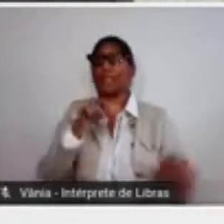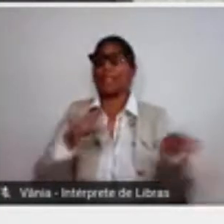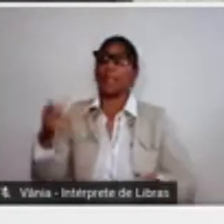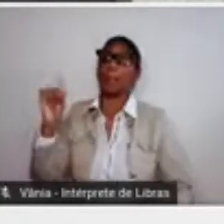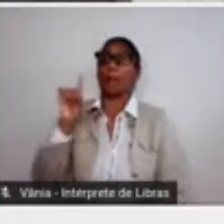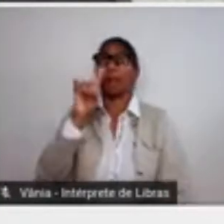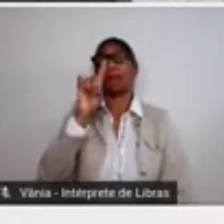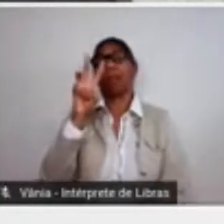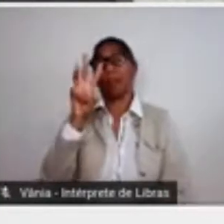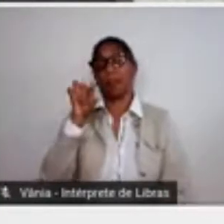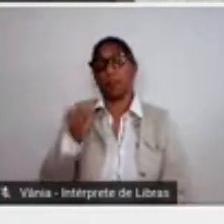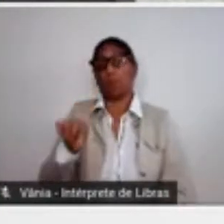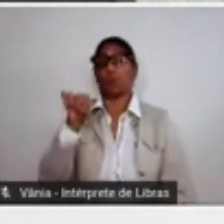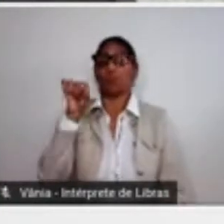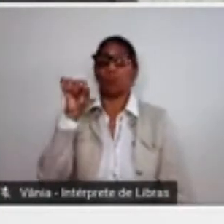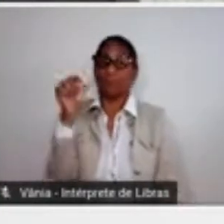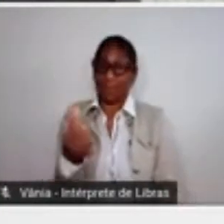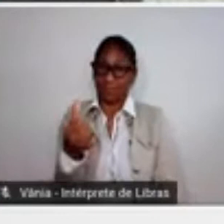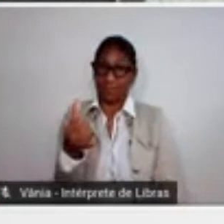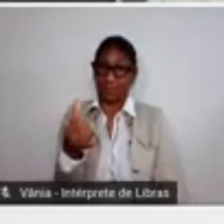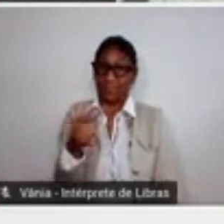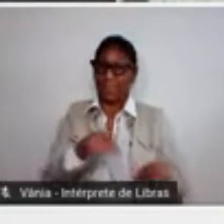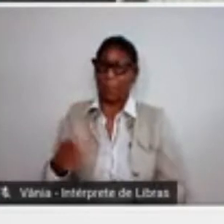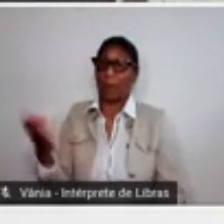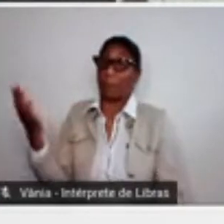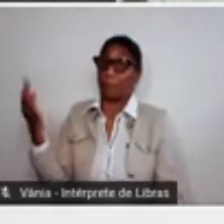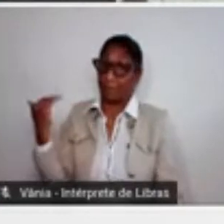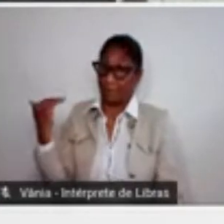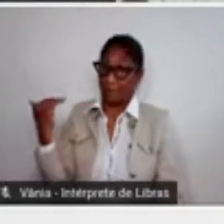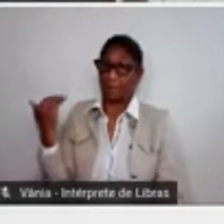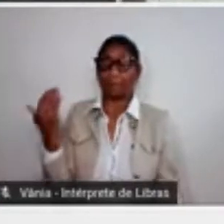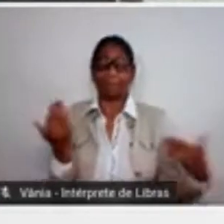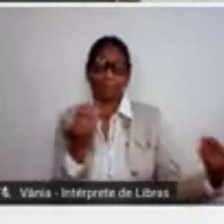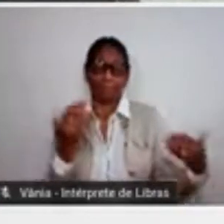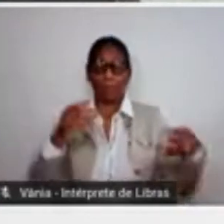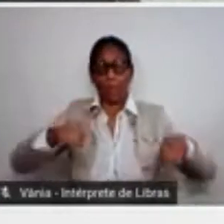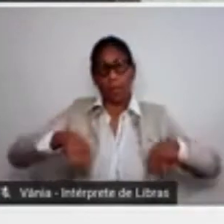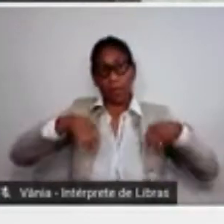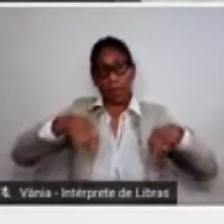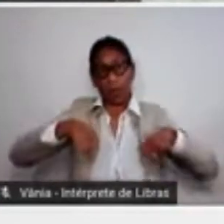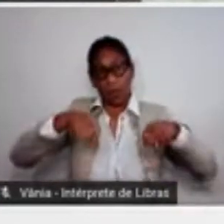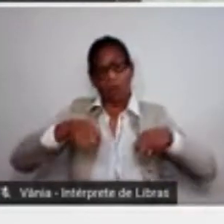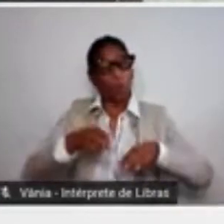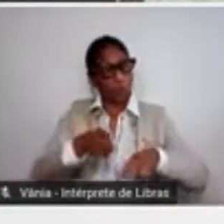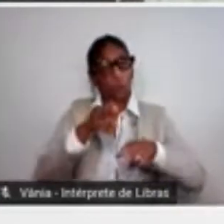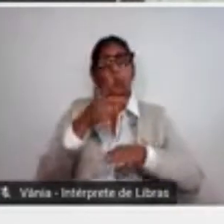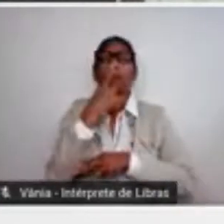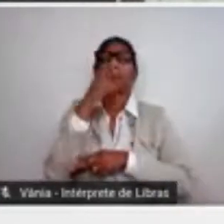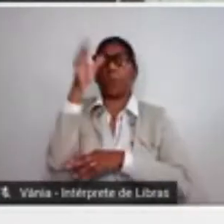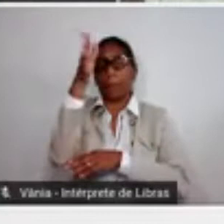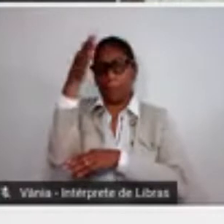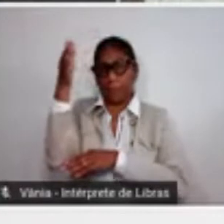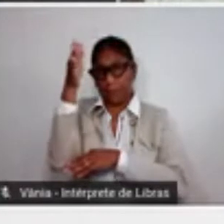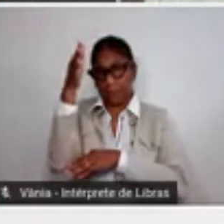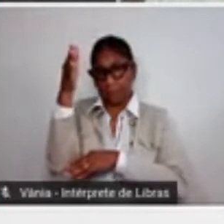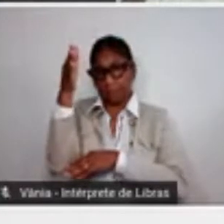semana. Então, por essas condições, né, da região metropolitana, que se insere Canoas, ela se mantém na bandeira vermelha, lembrando